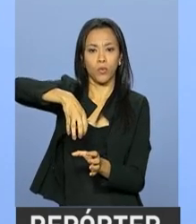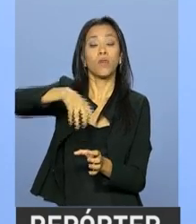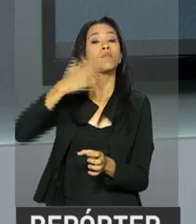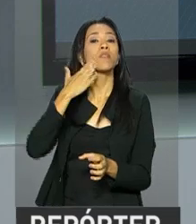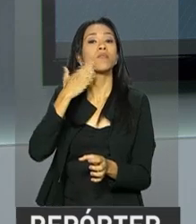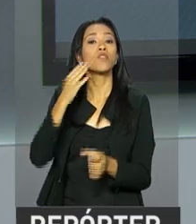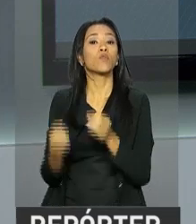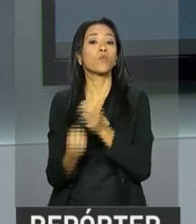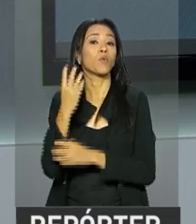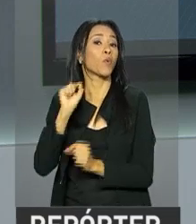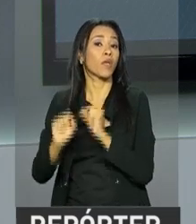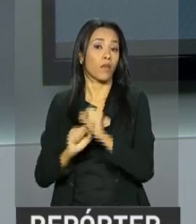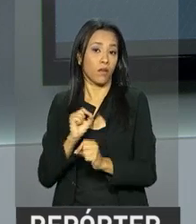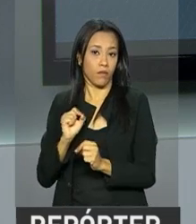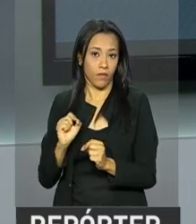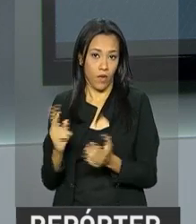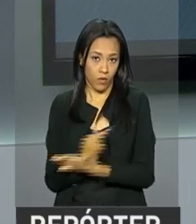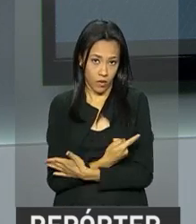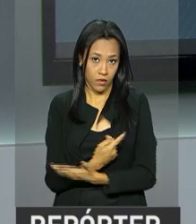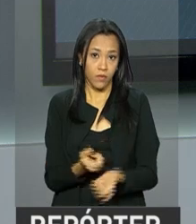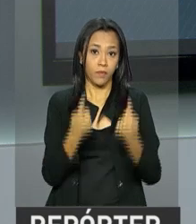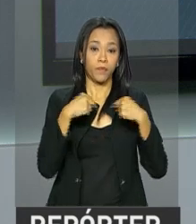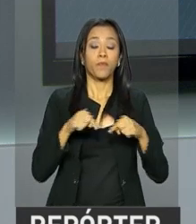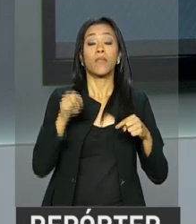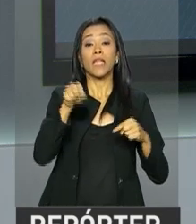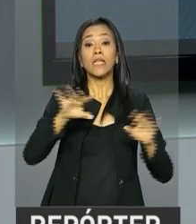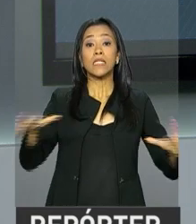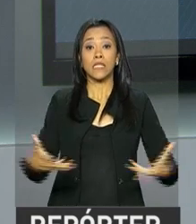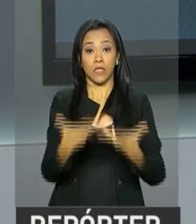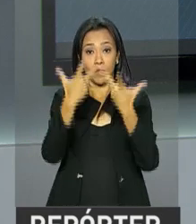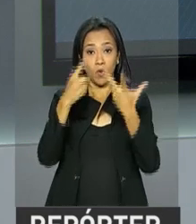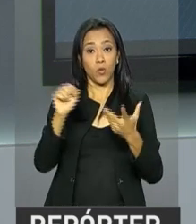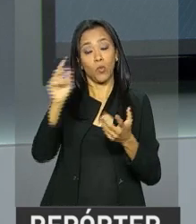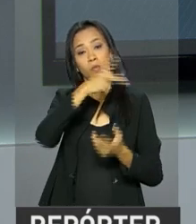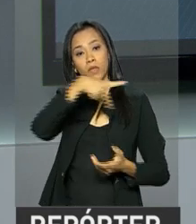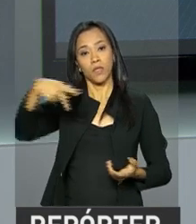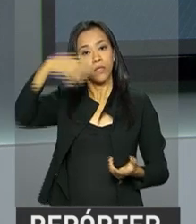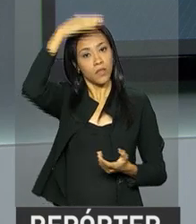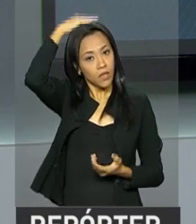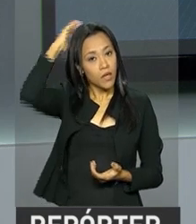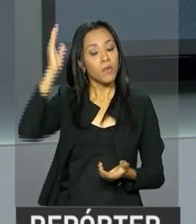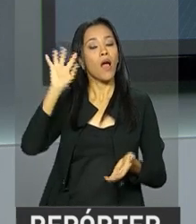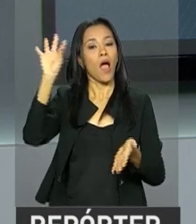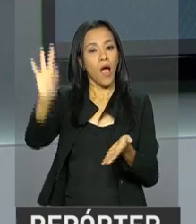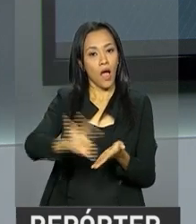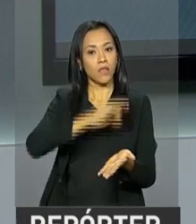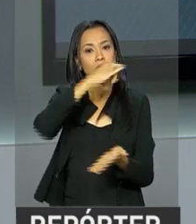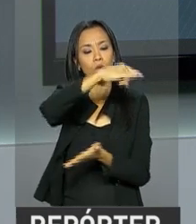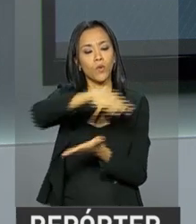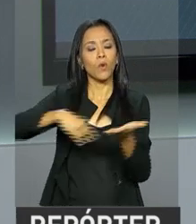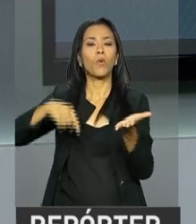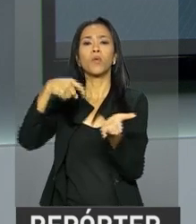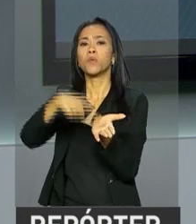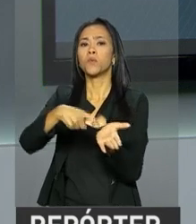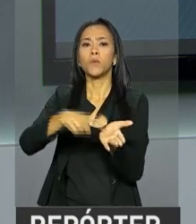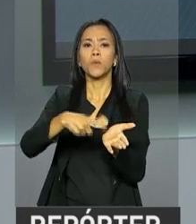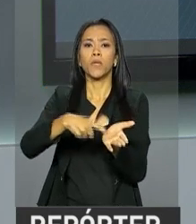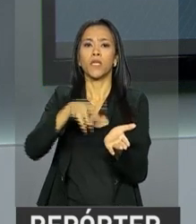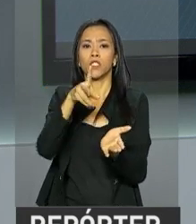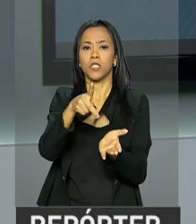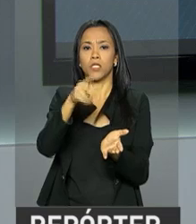raiz na cerimônia o presidente Michel Temer promulgou o acordo de Paris que tem como objetivo